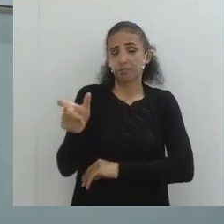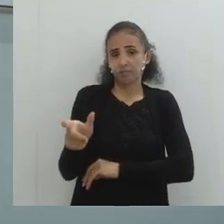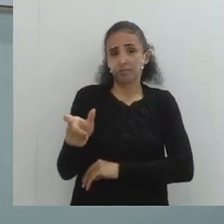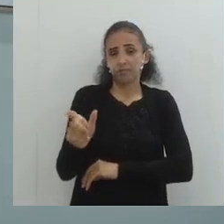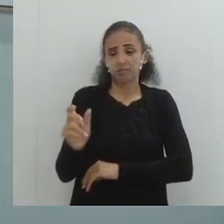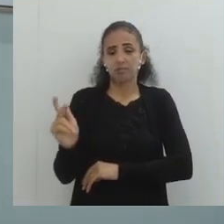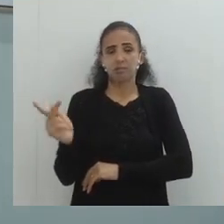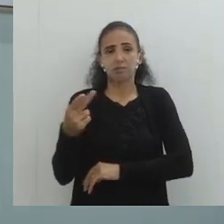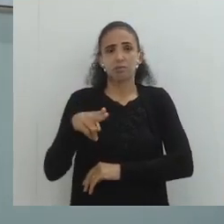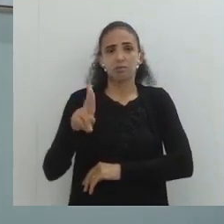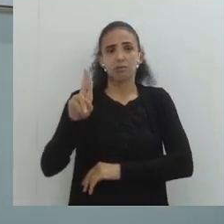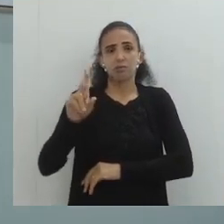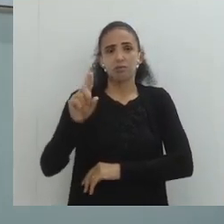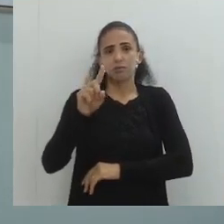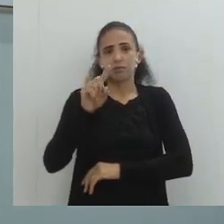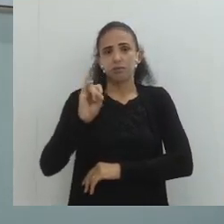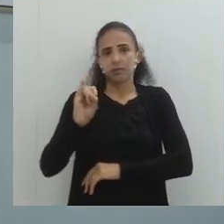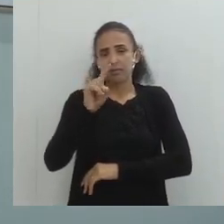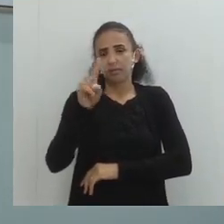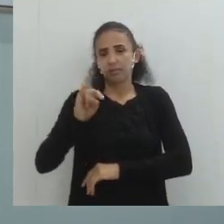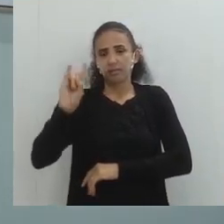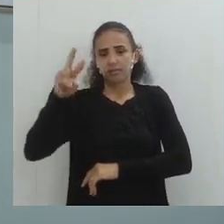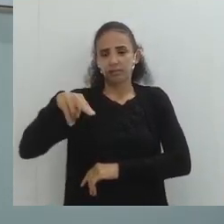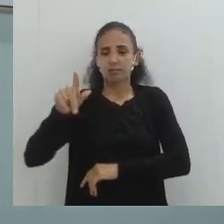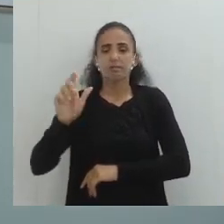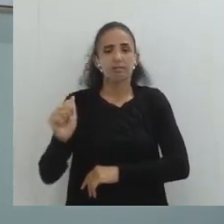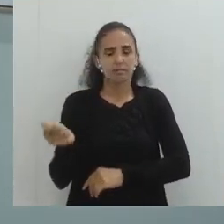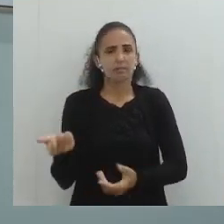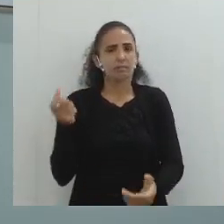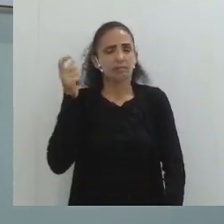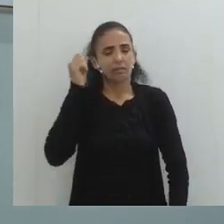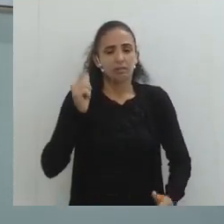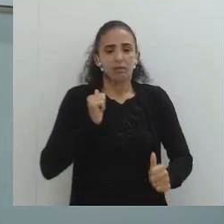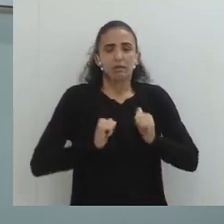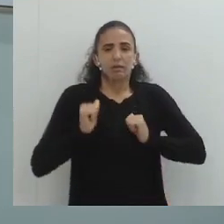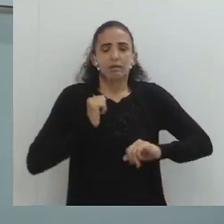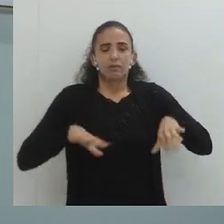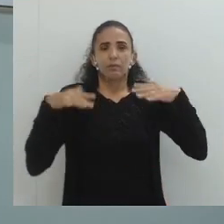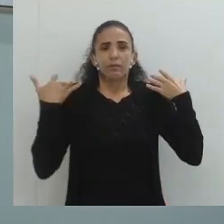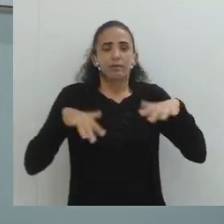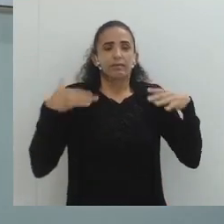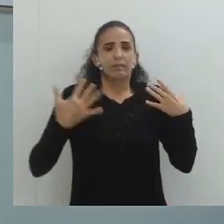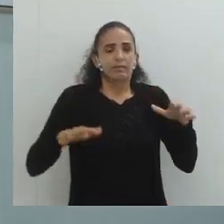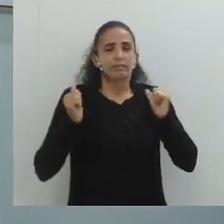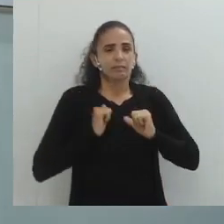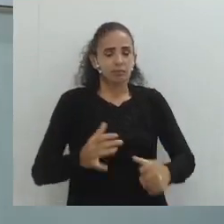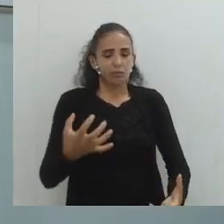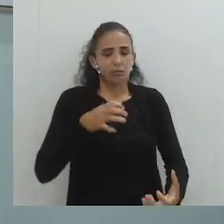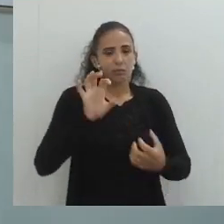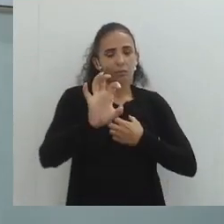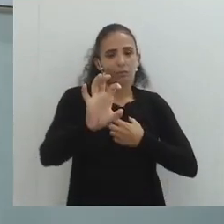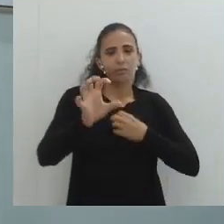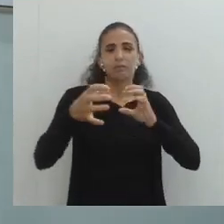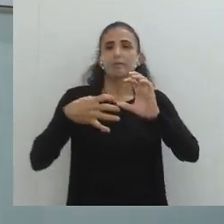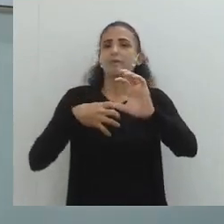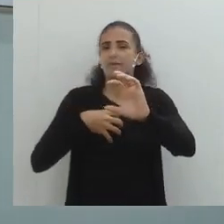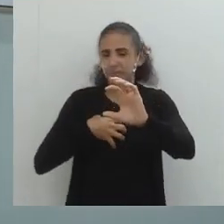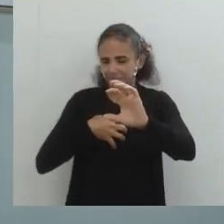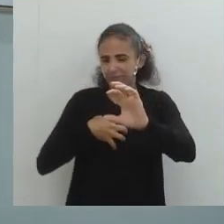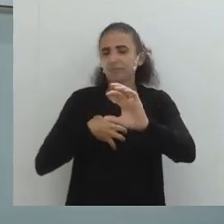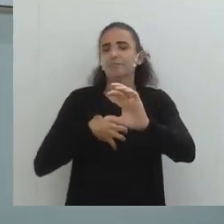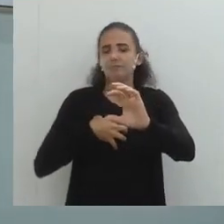falei nas outras aulas. A dimensão da tensão e da alegria, ou seja, a afetividade. Você